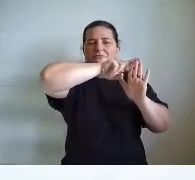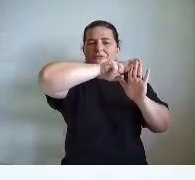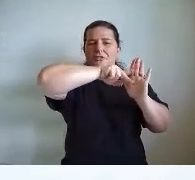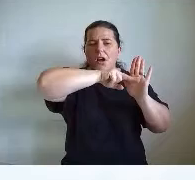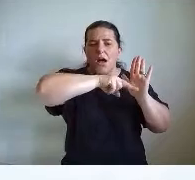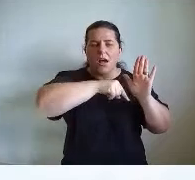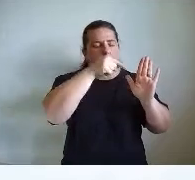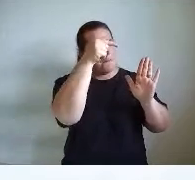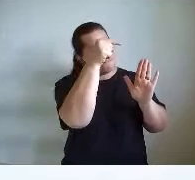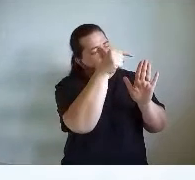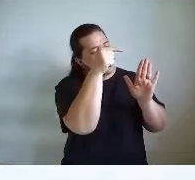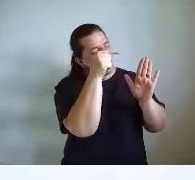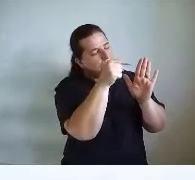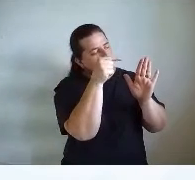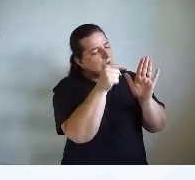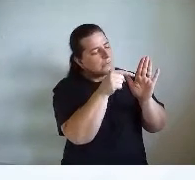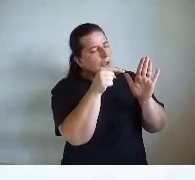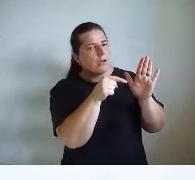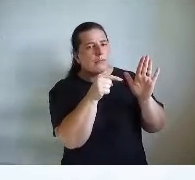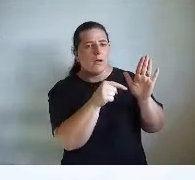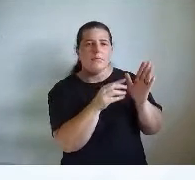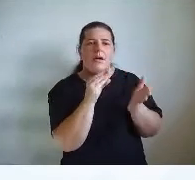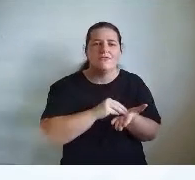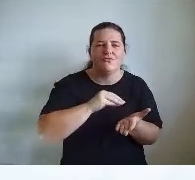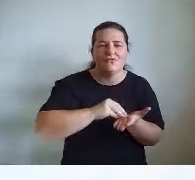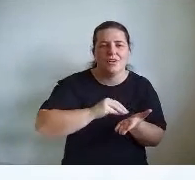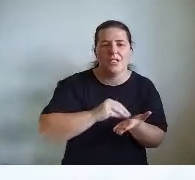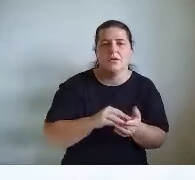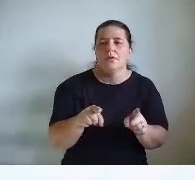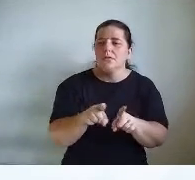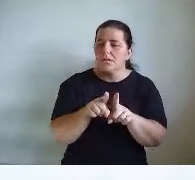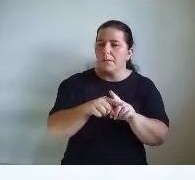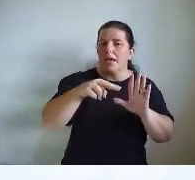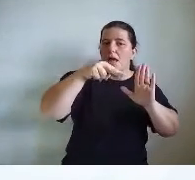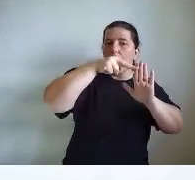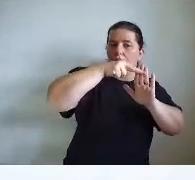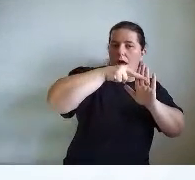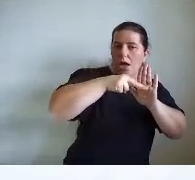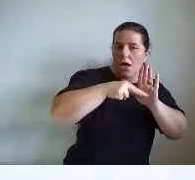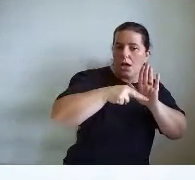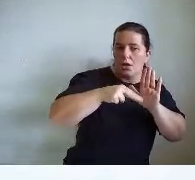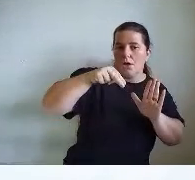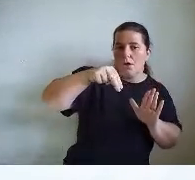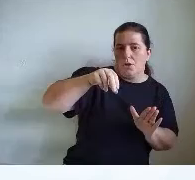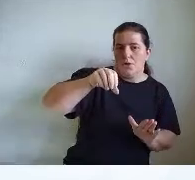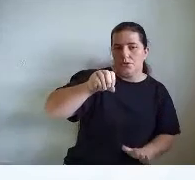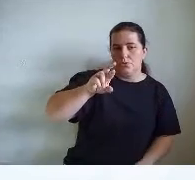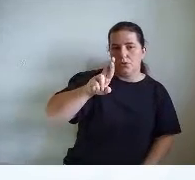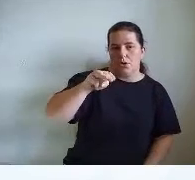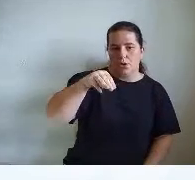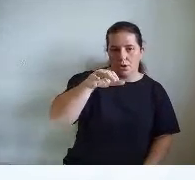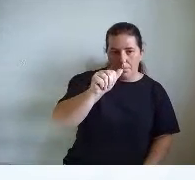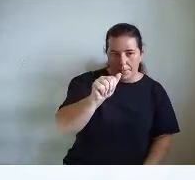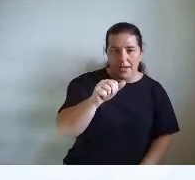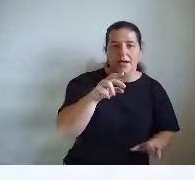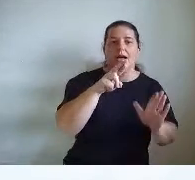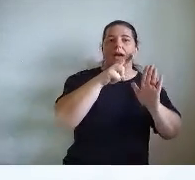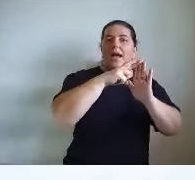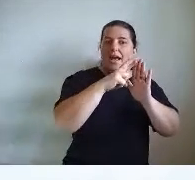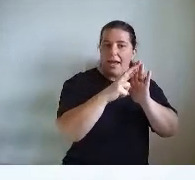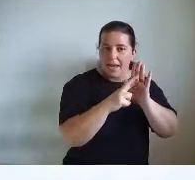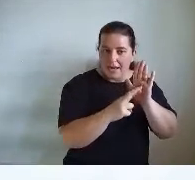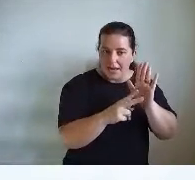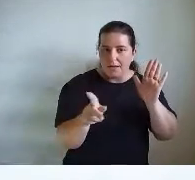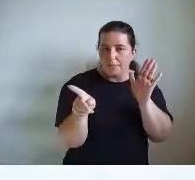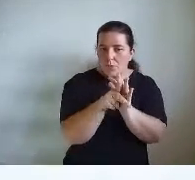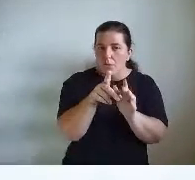muito menos ainda as normas regulamentadoras de medicina e segurança do trabalho, né, o distanciamento mínimo, essas máscaras que eu mencionei, que